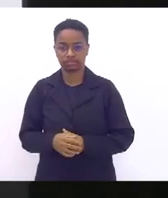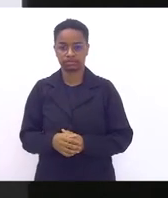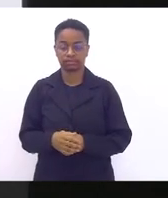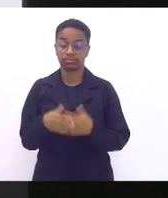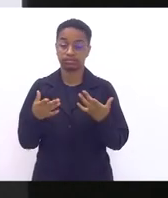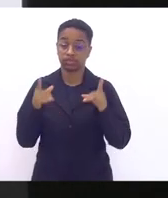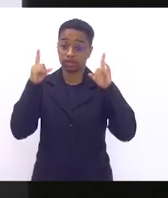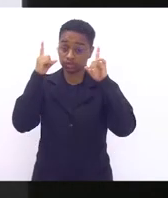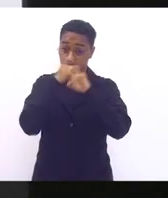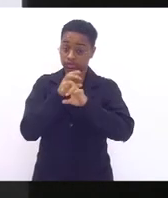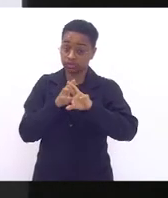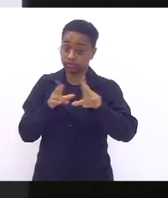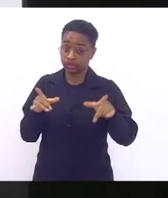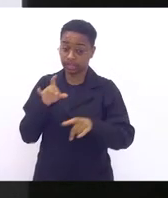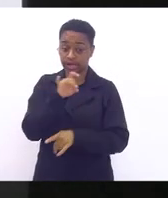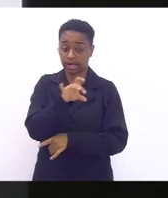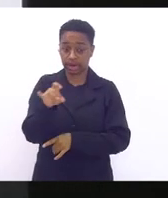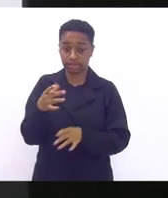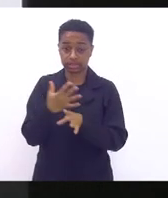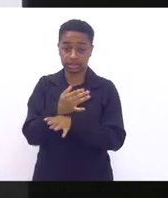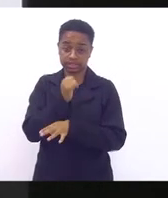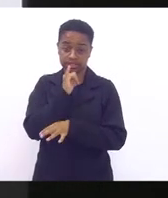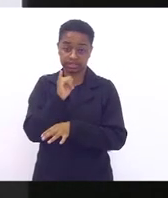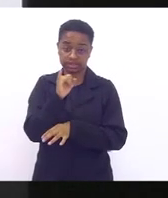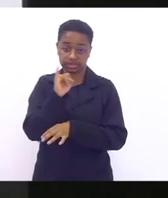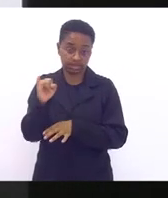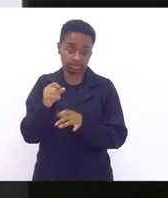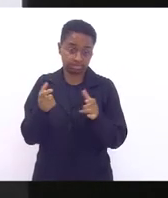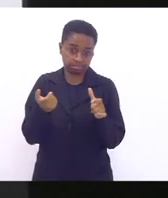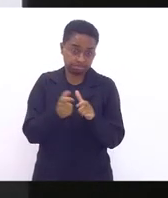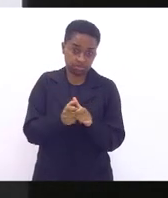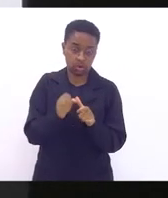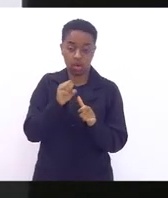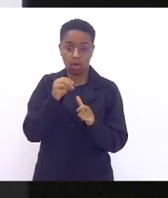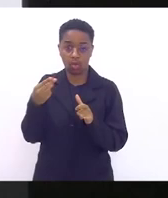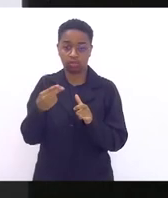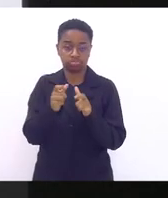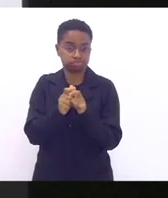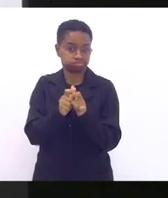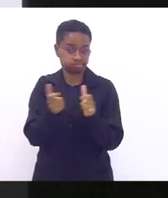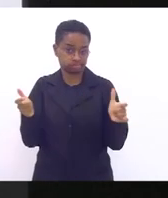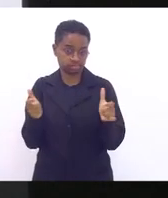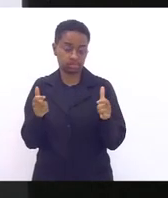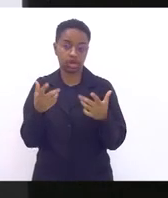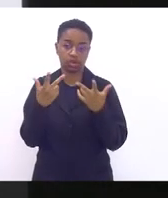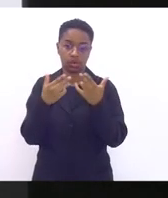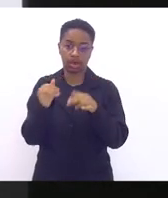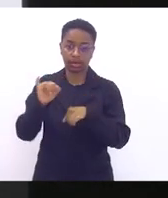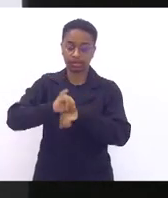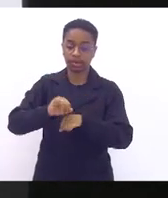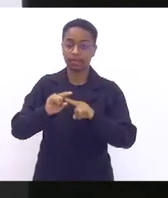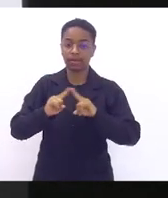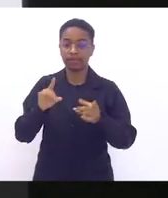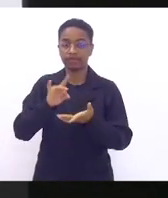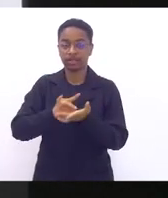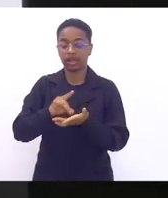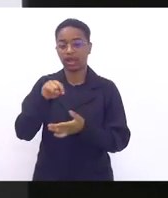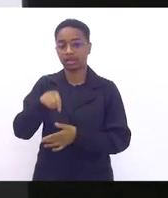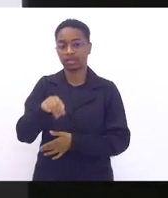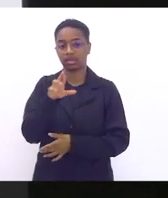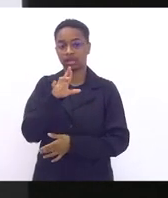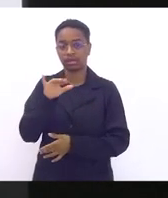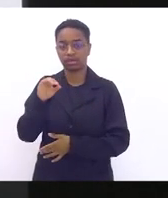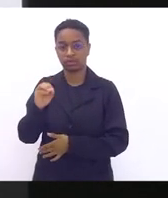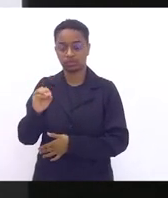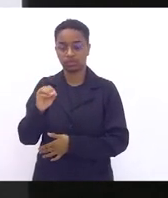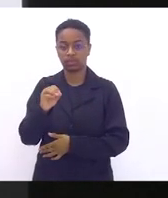são diferentes para os municípios muito pequenos ou para um município tão grande quanto a capital, mas a realidade que a gente tem, o município do Rio, até o momento, você